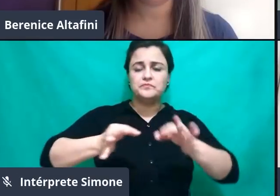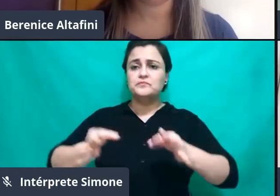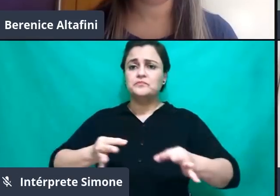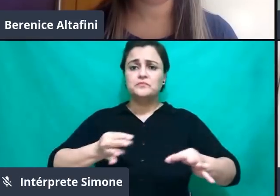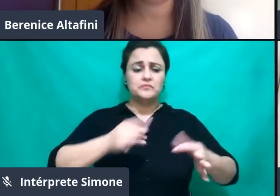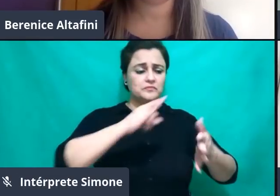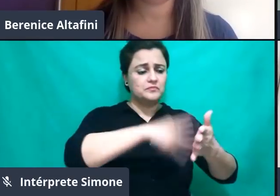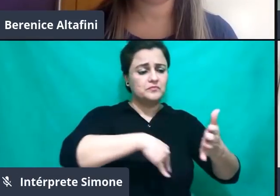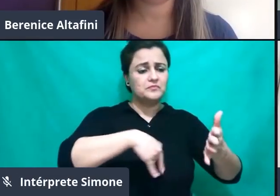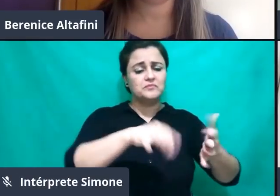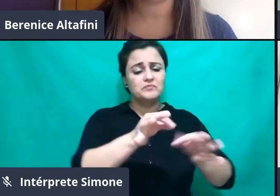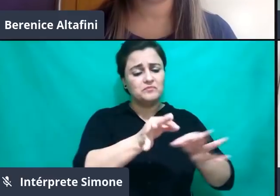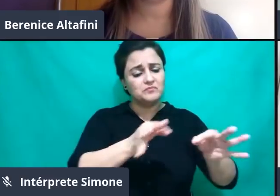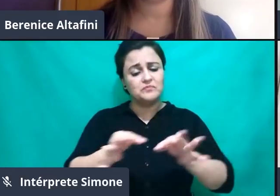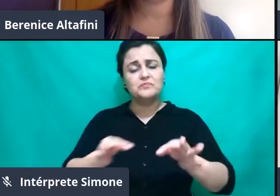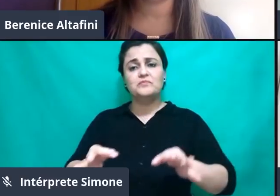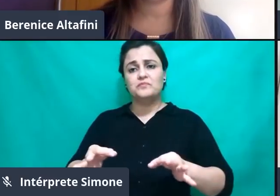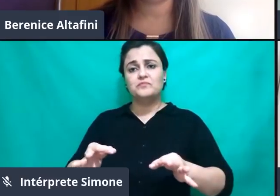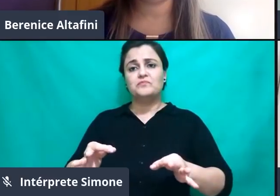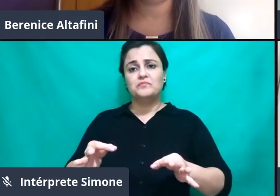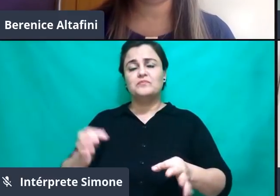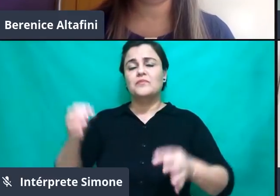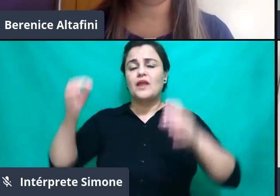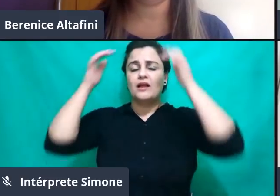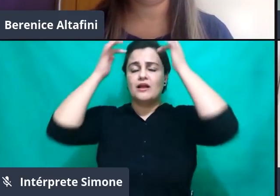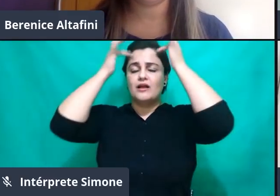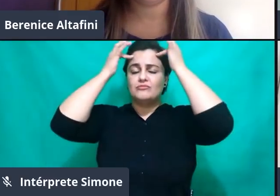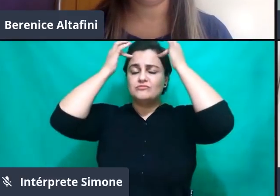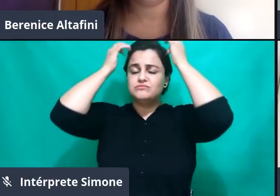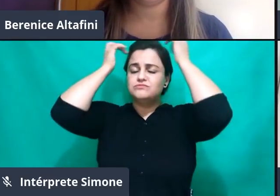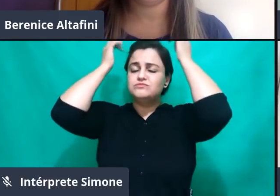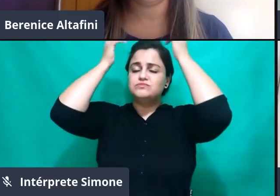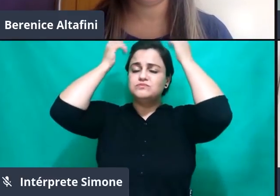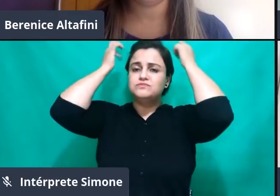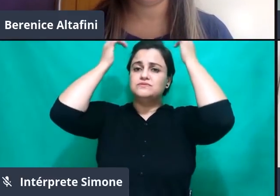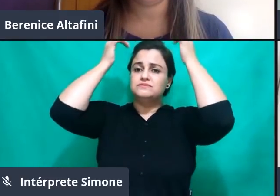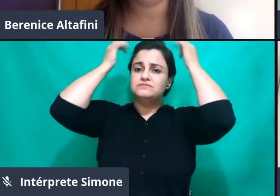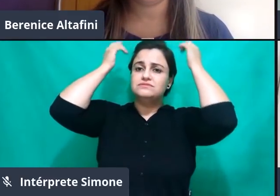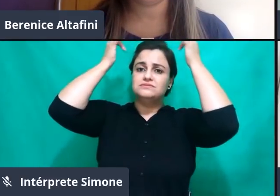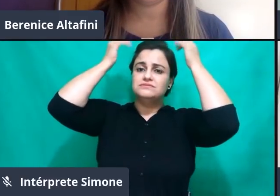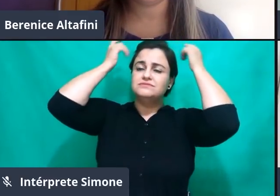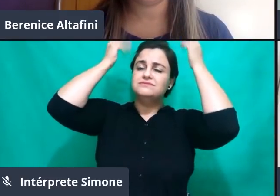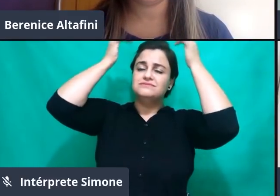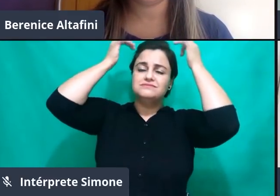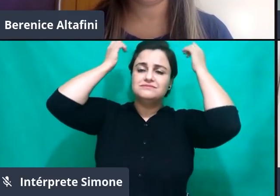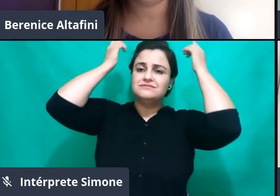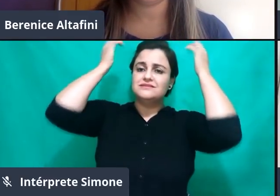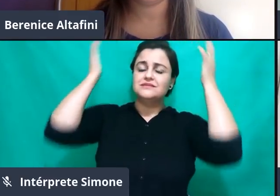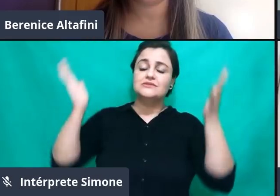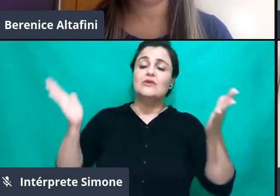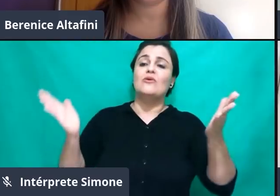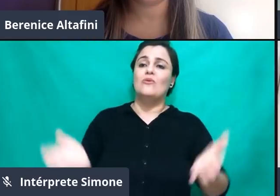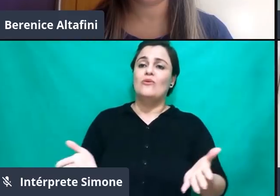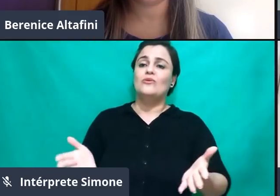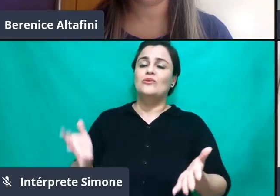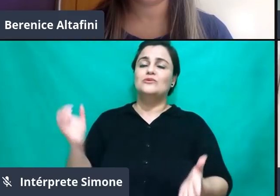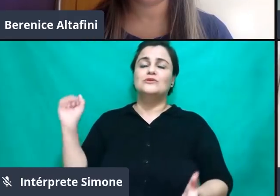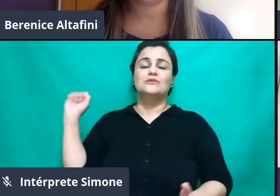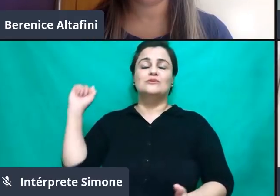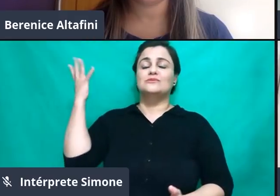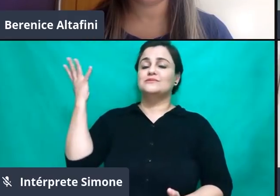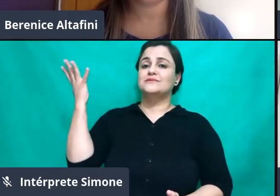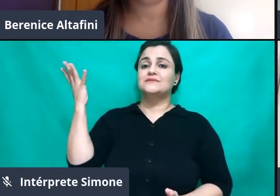momento, porque nós vamos fazer não só uma recuperação cognitiva, eu não vou também fazer só uma recuperação, mas